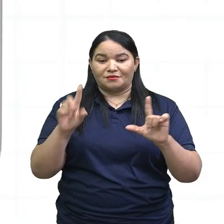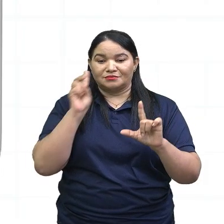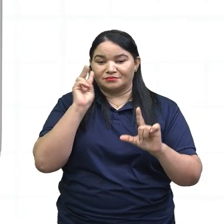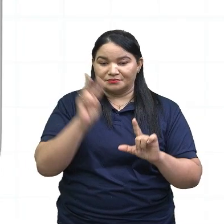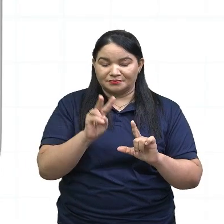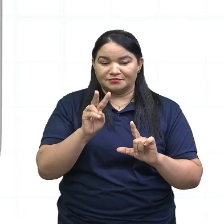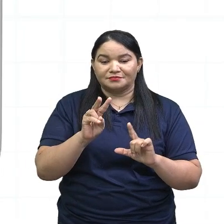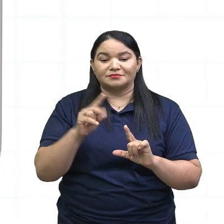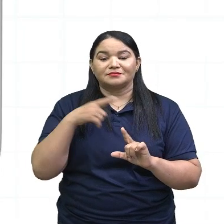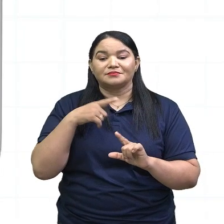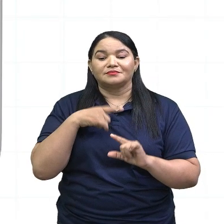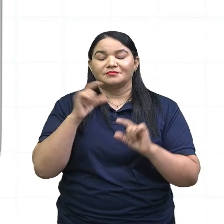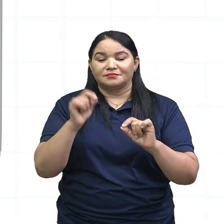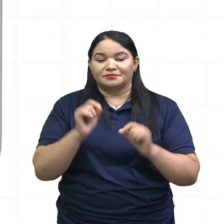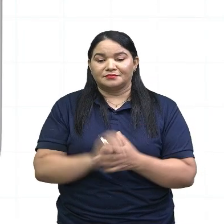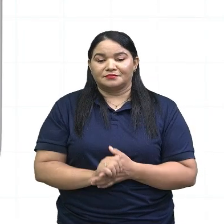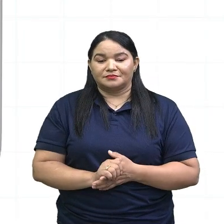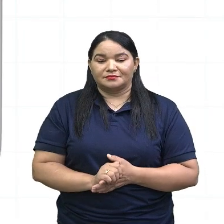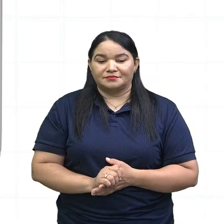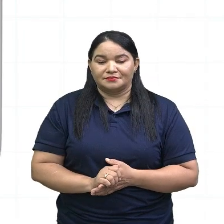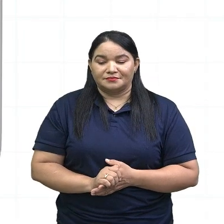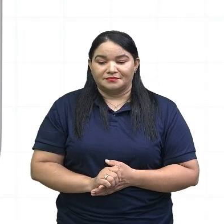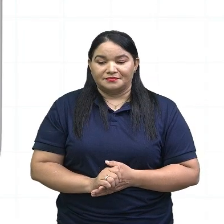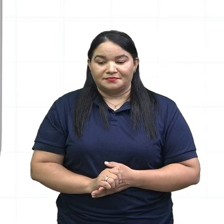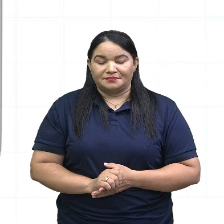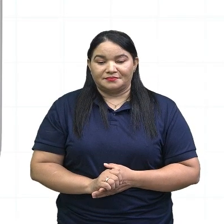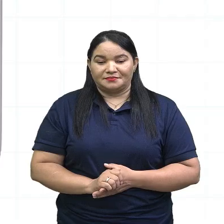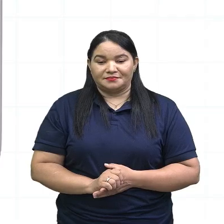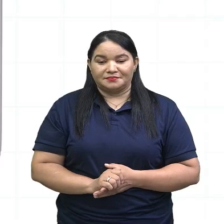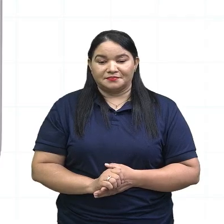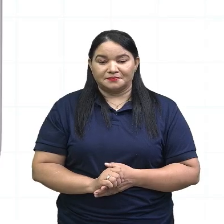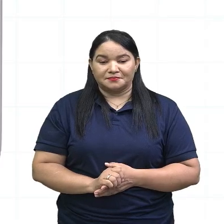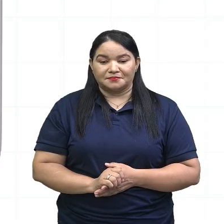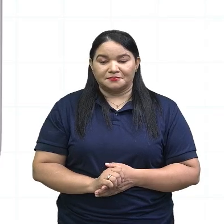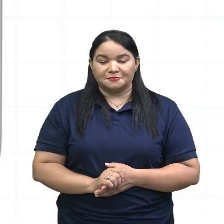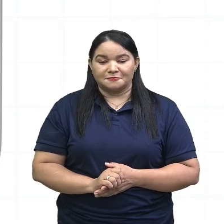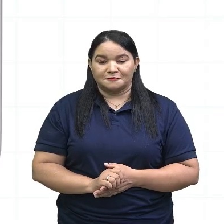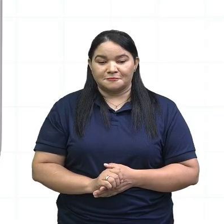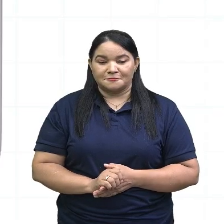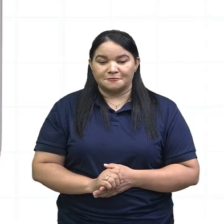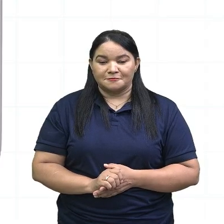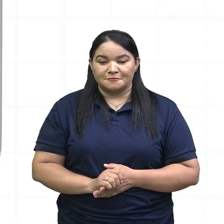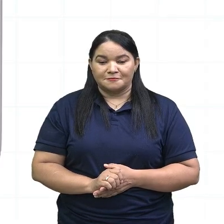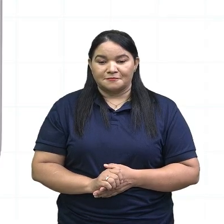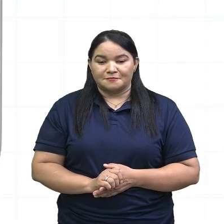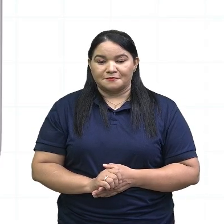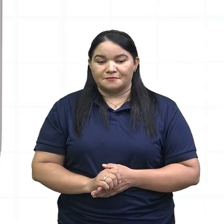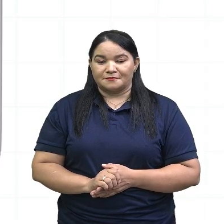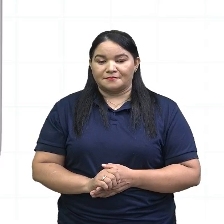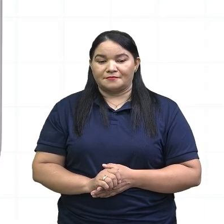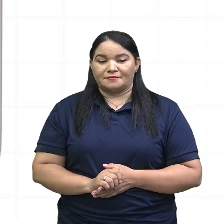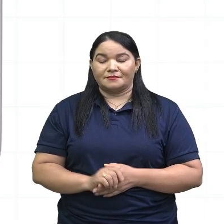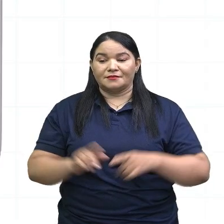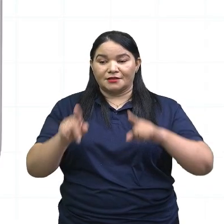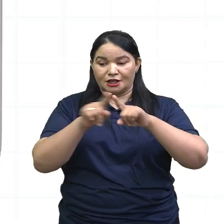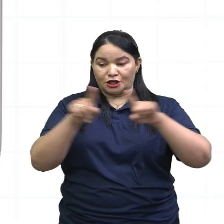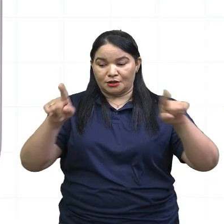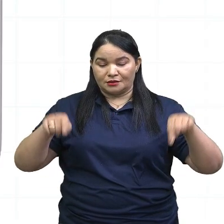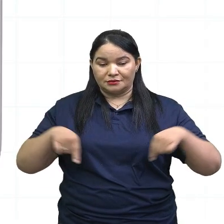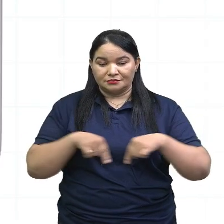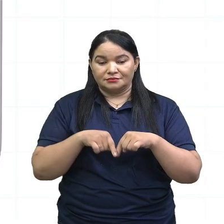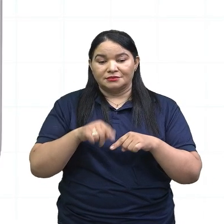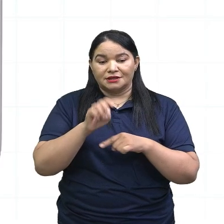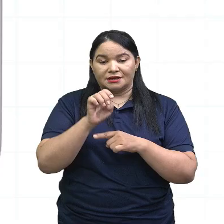Então, a gente tem aqui, ó, por exemplo, essa área que está escrito ensilagem de